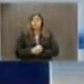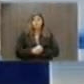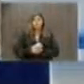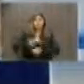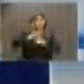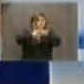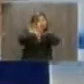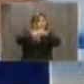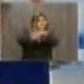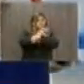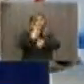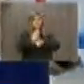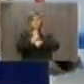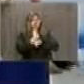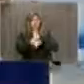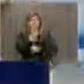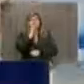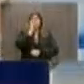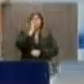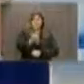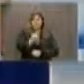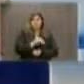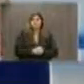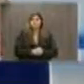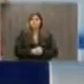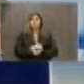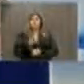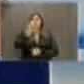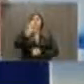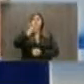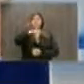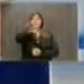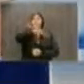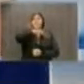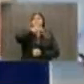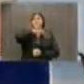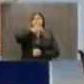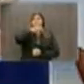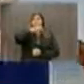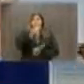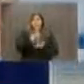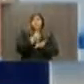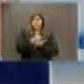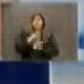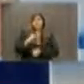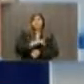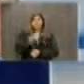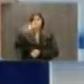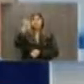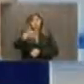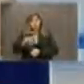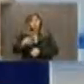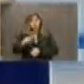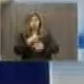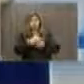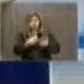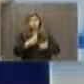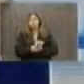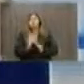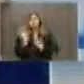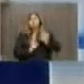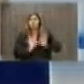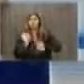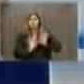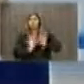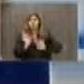próprio estado. Como, por exemplo, o imposto de renda, que é a maior das receitas, e outras receitas. A forma de